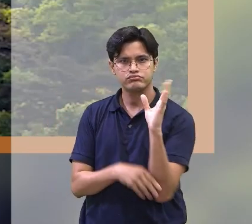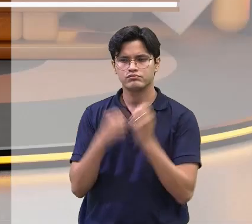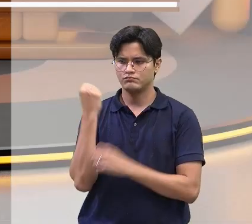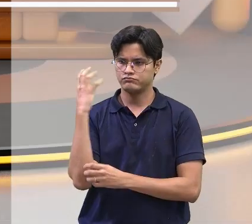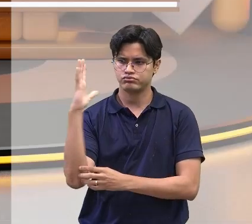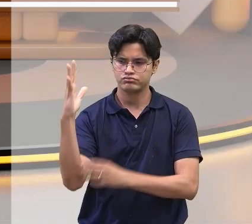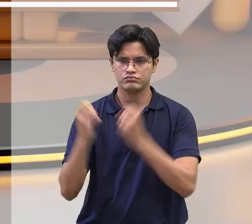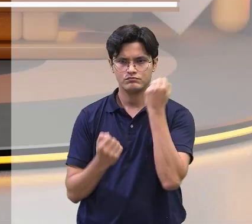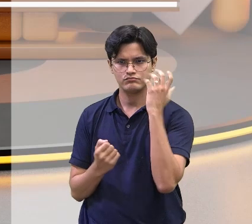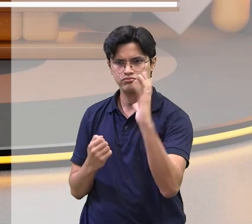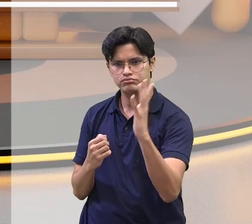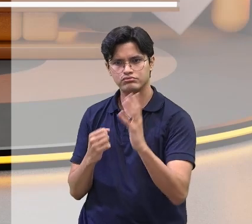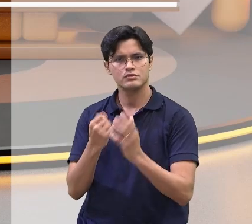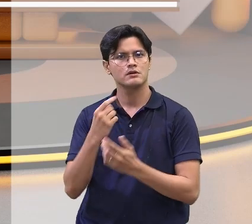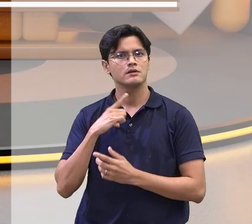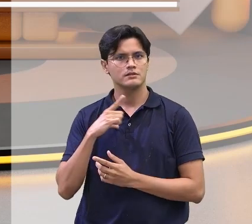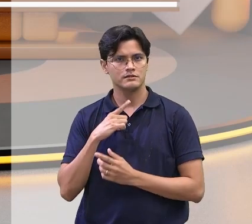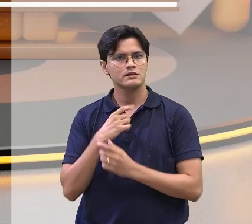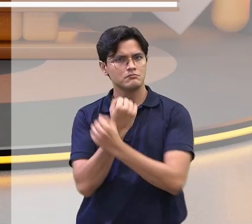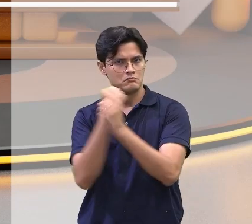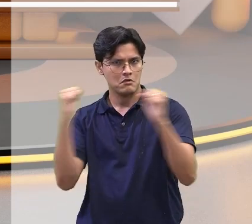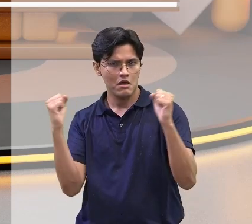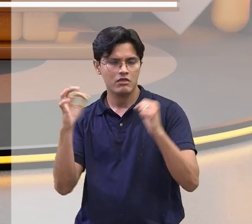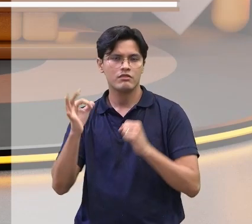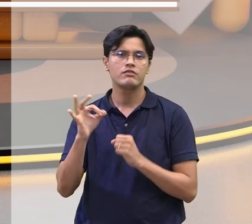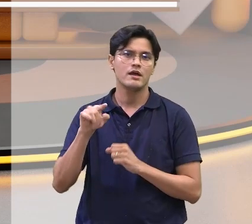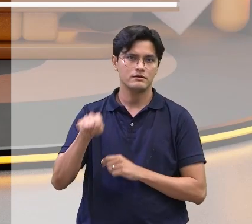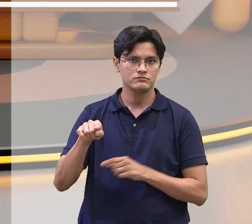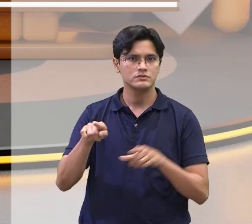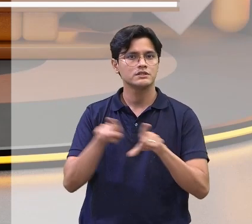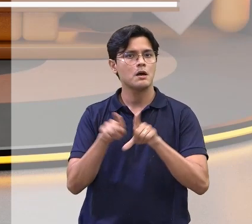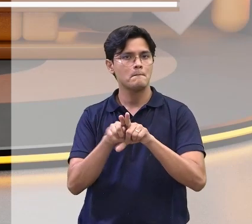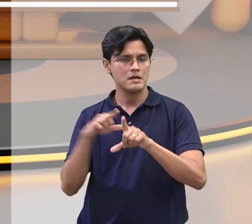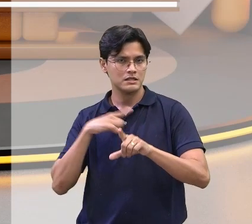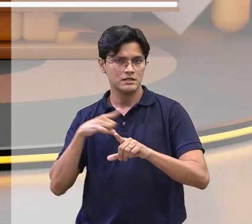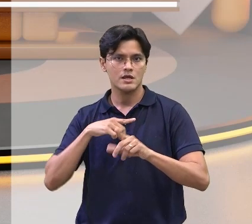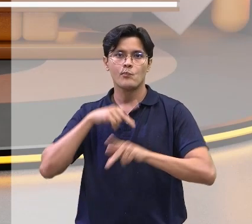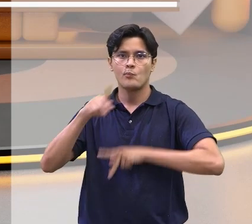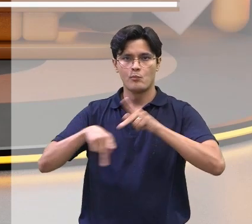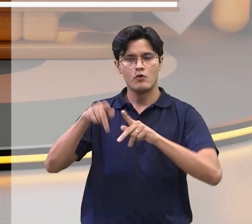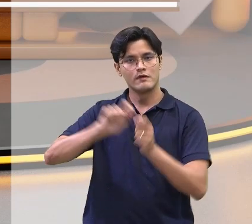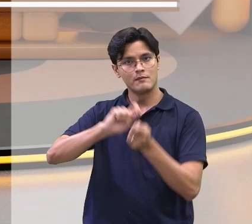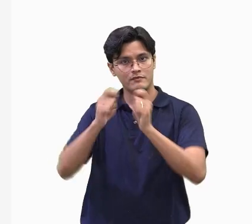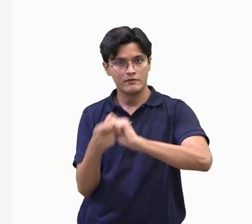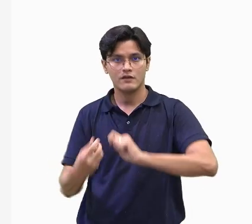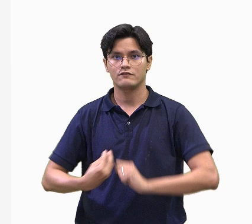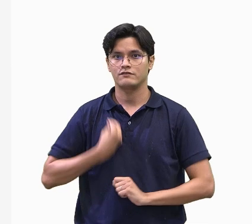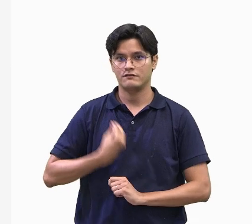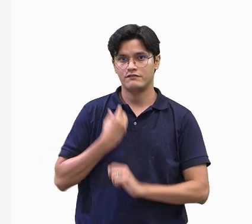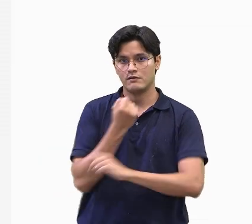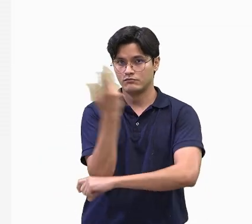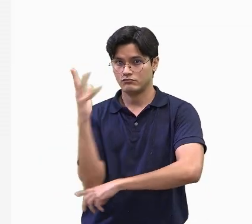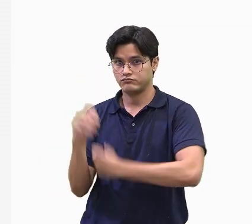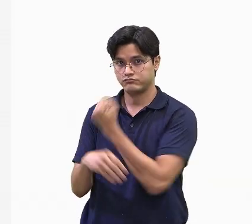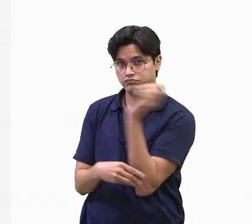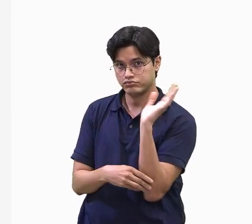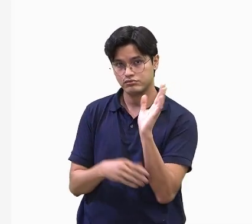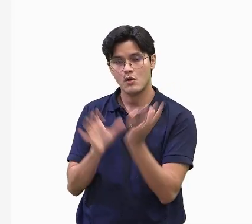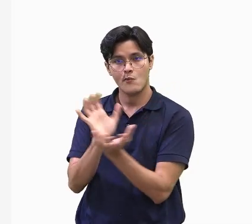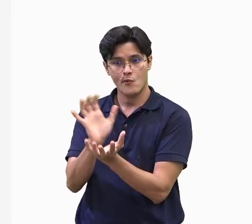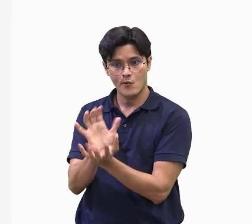povos adaptados a viver em florestas tropicais. E eu posso citar mais um exemplo para vocês, que é o